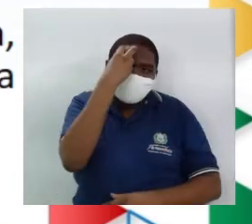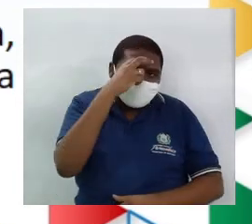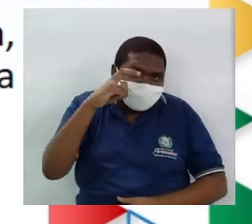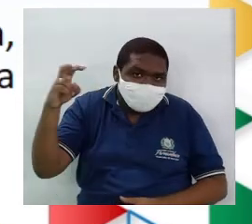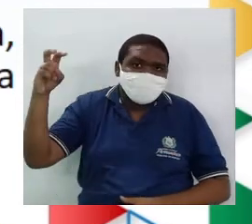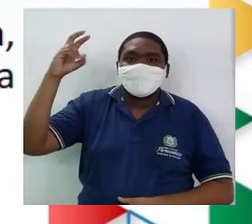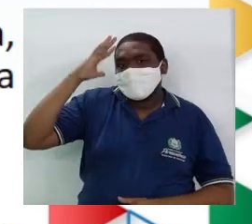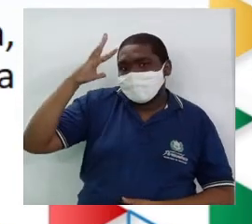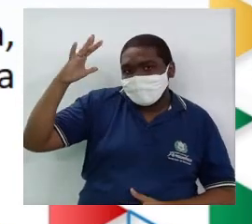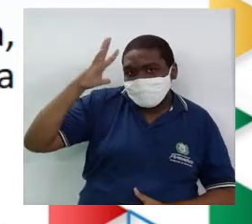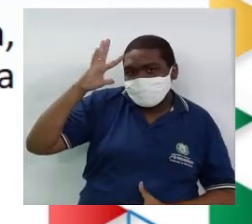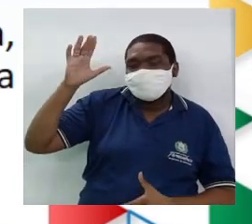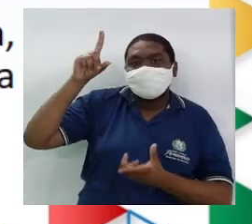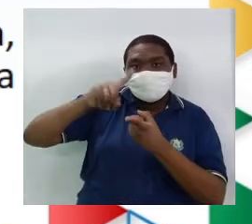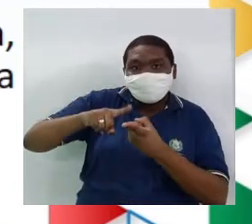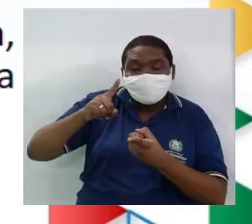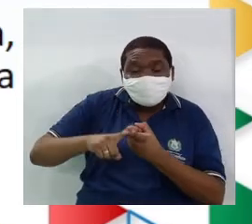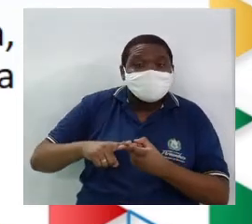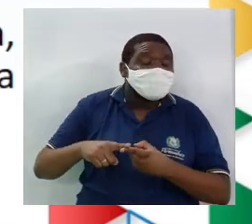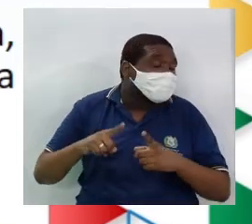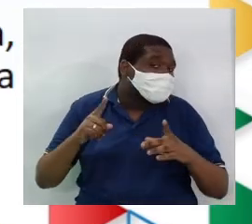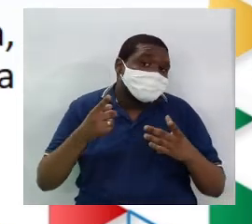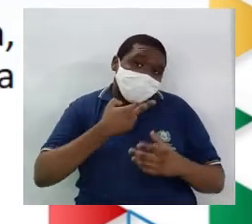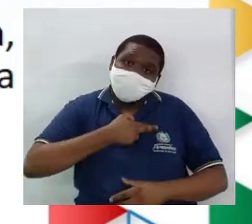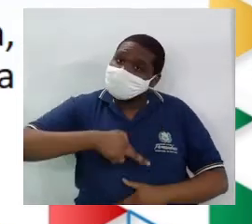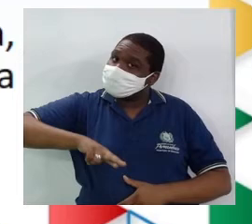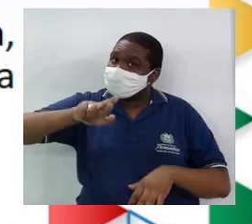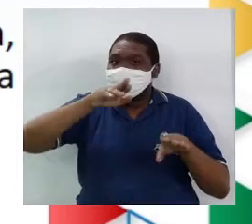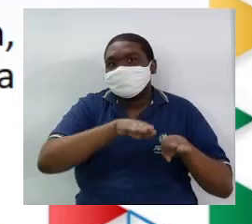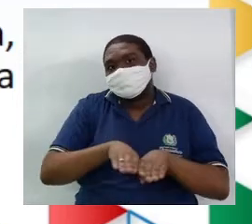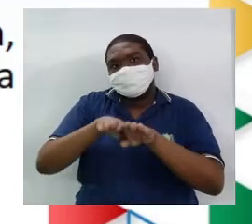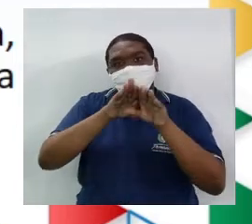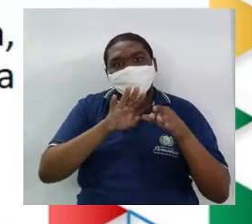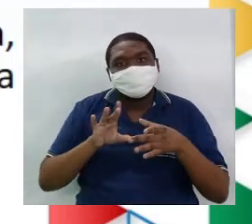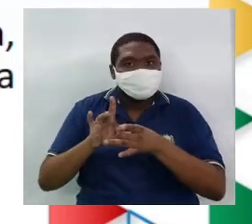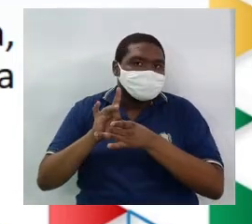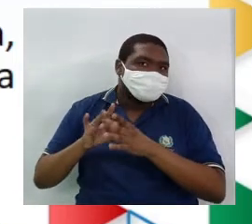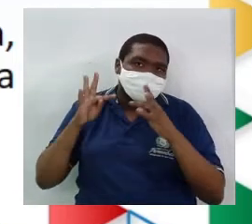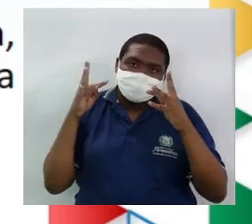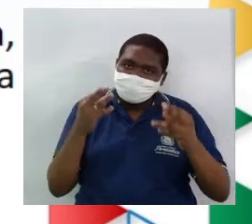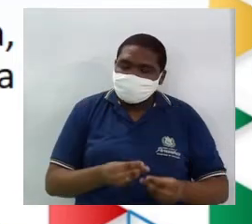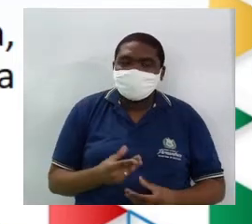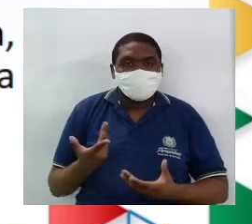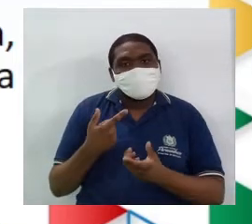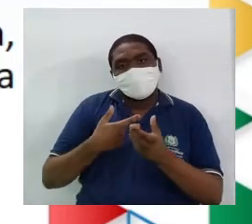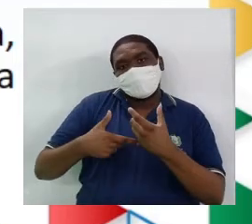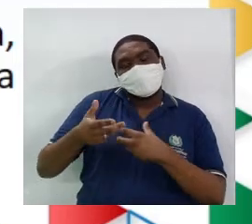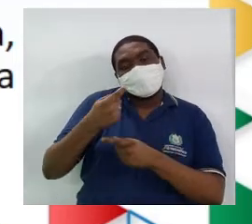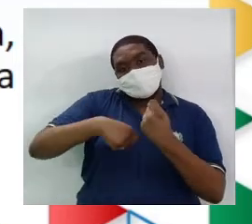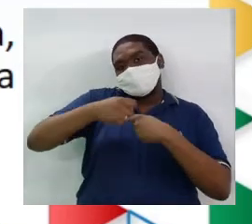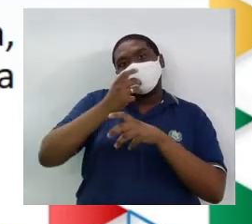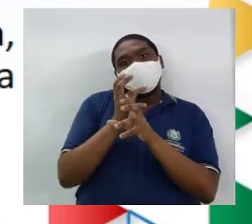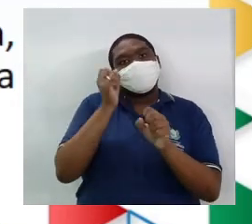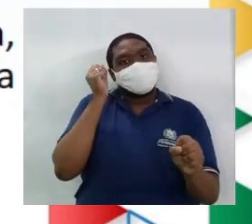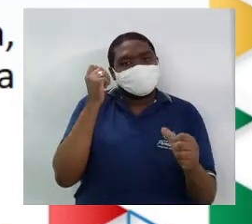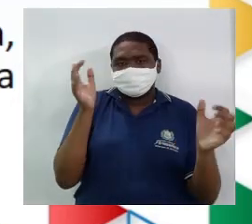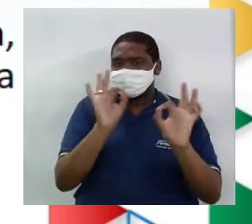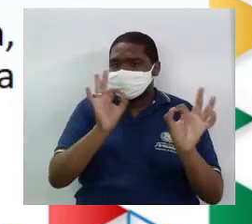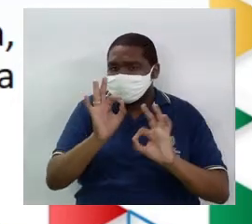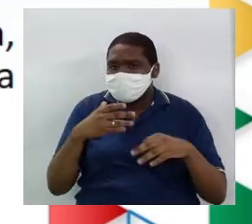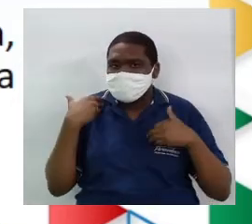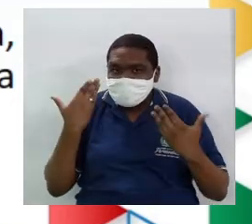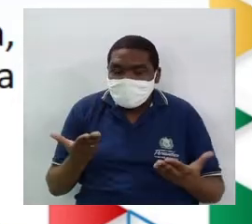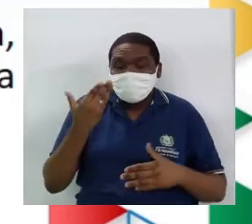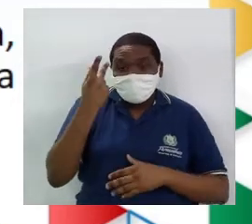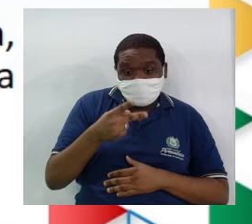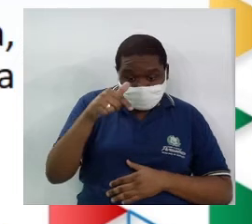cultural, filosófica, ecumênica, altruísta e sem fins econômicos, reconhecida